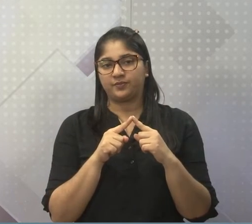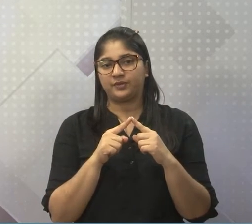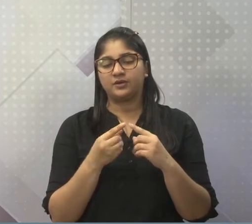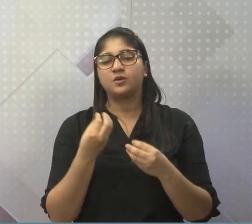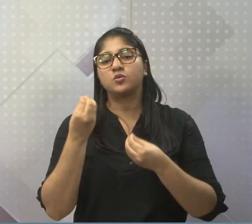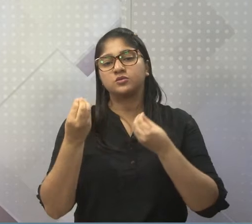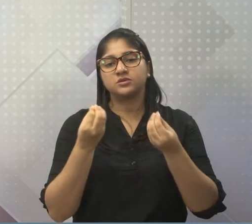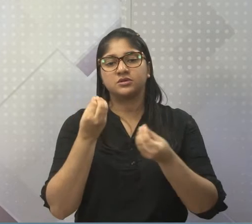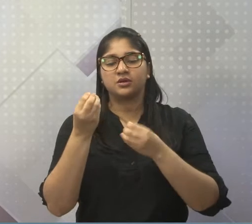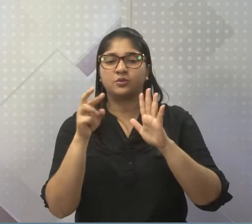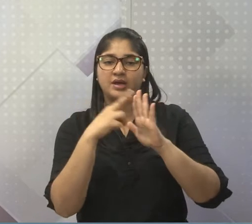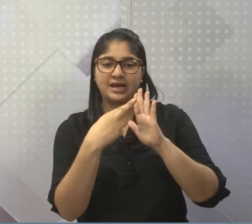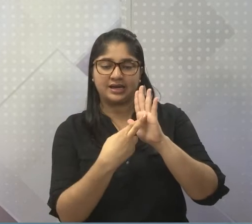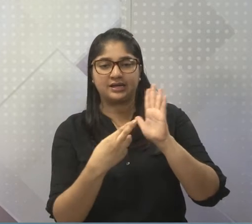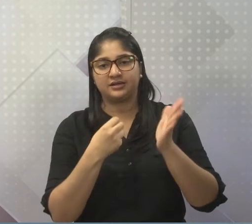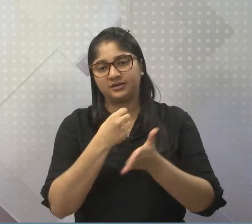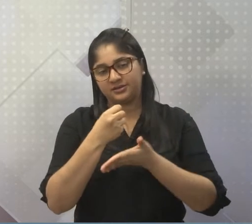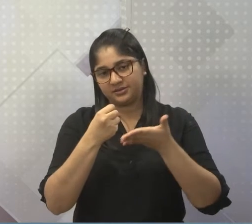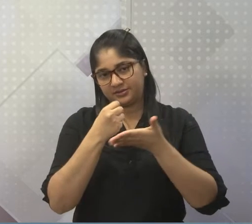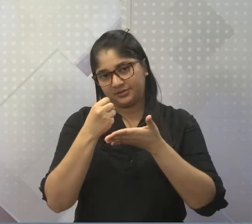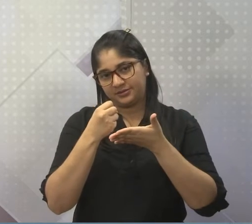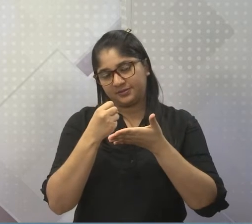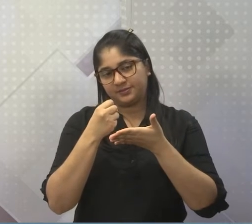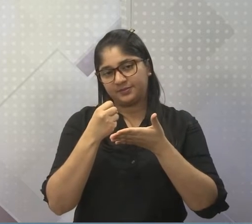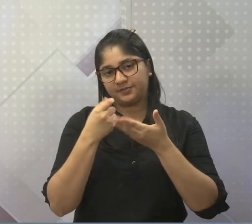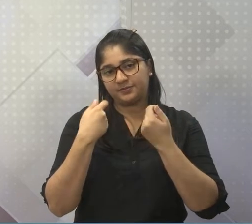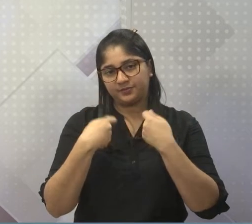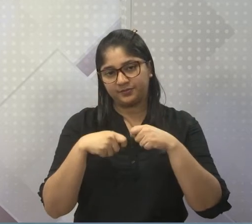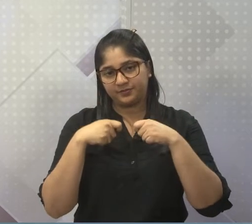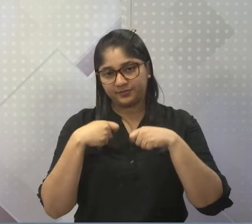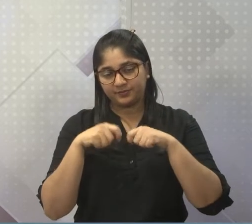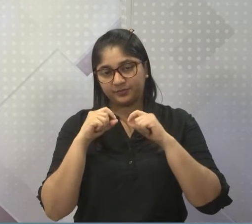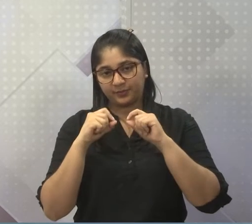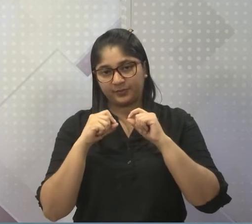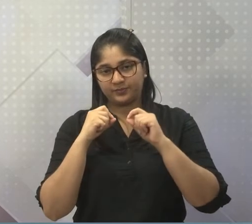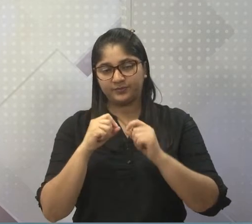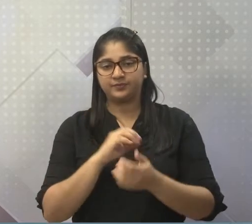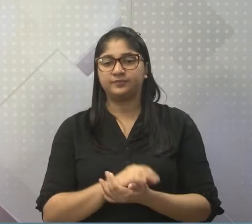propriedade fundamental, nós temos que CH